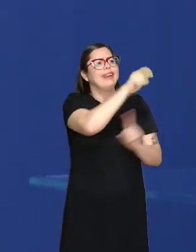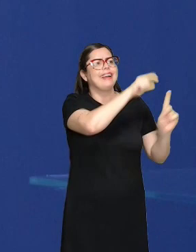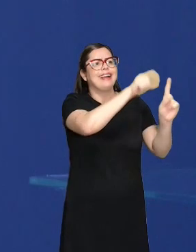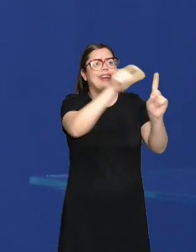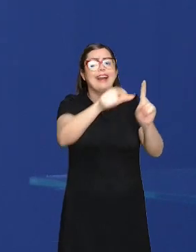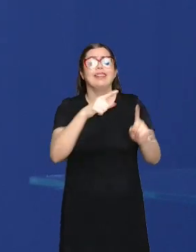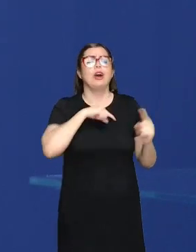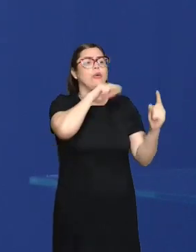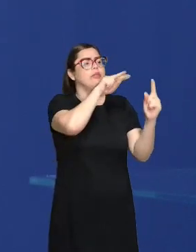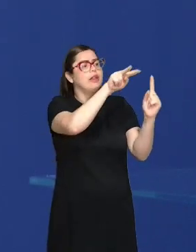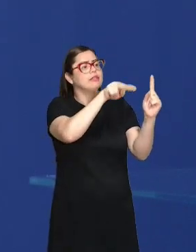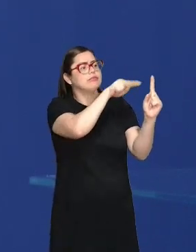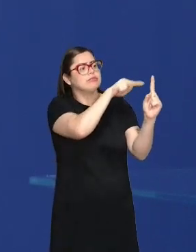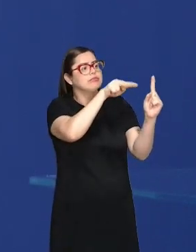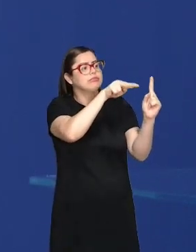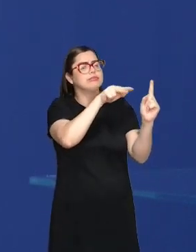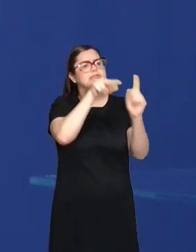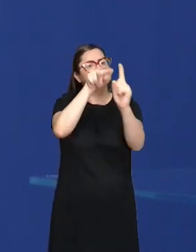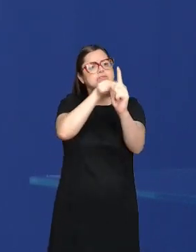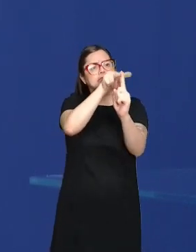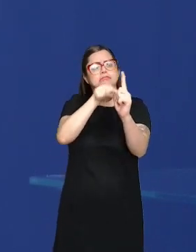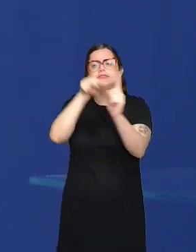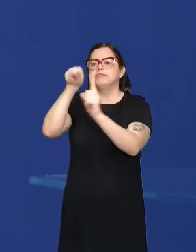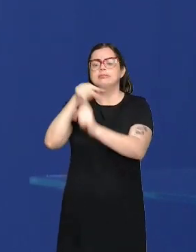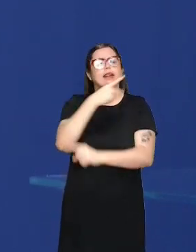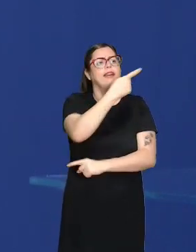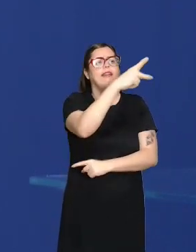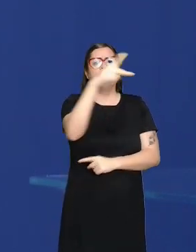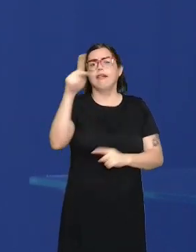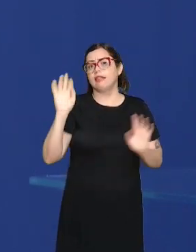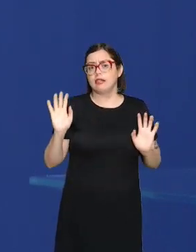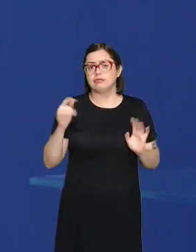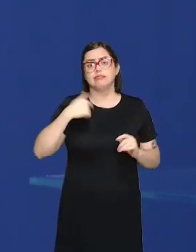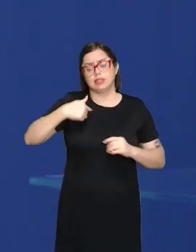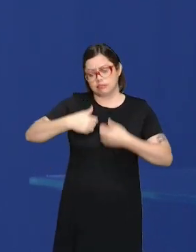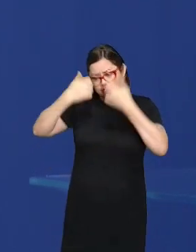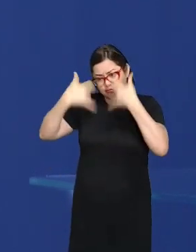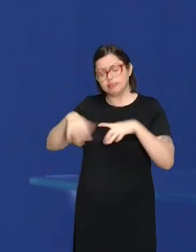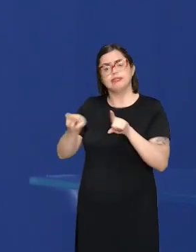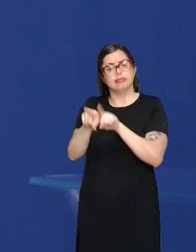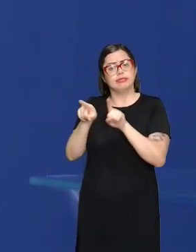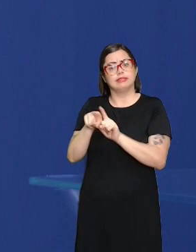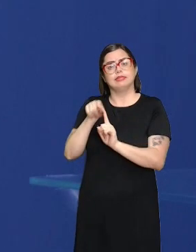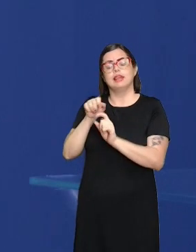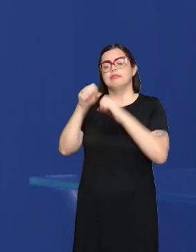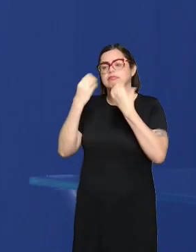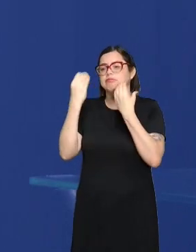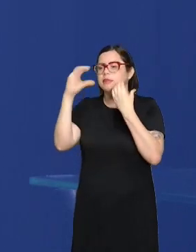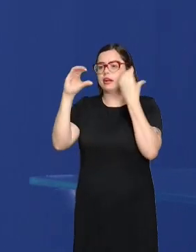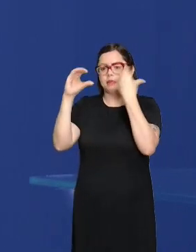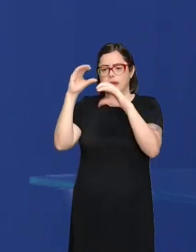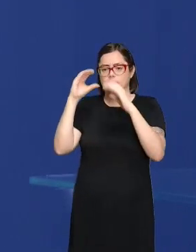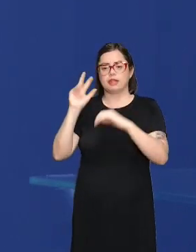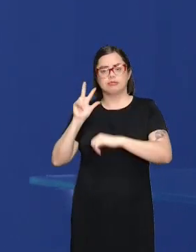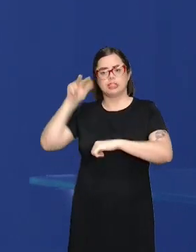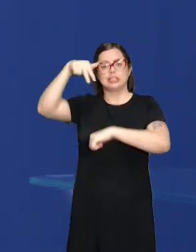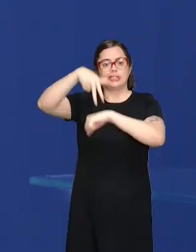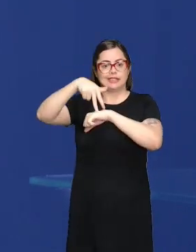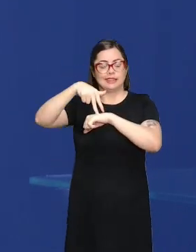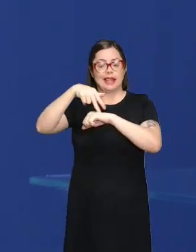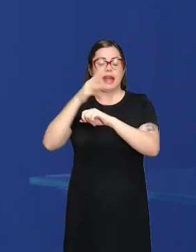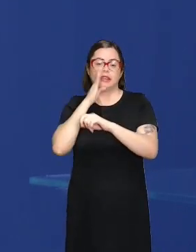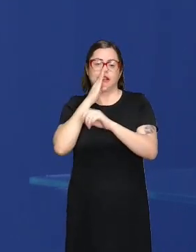ponto de vista. Então, quando a gente escolhe criar para essa internet, eu acho que a gente é mais protagonista e se distrai menos com a vida